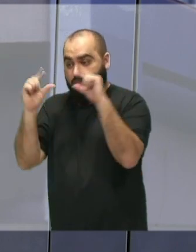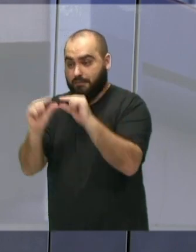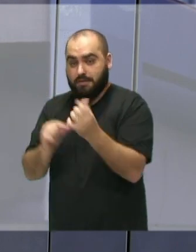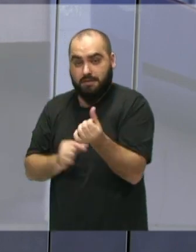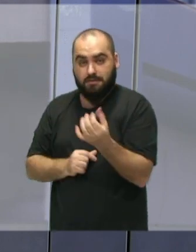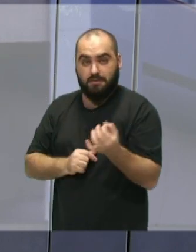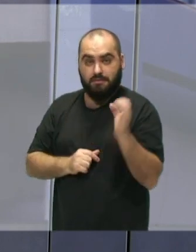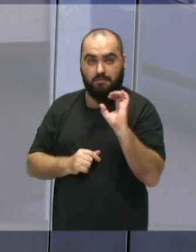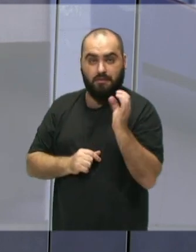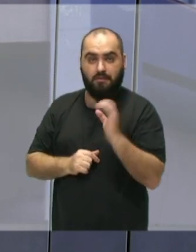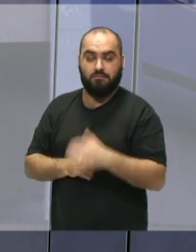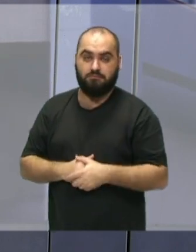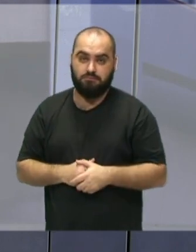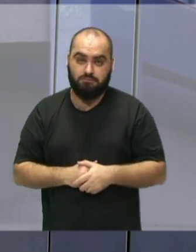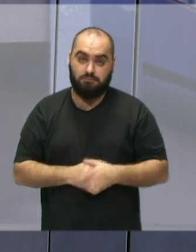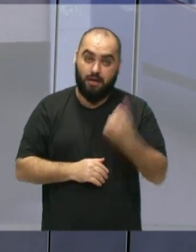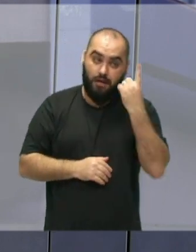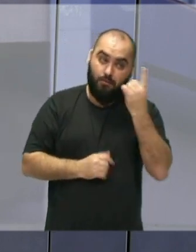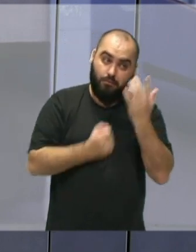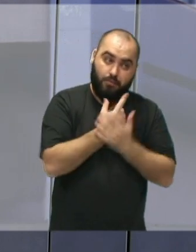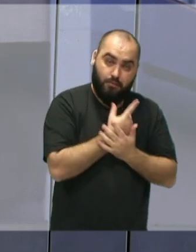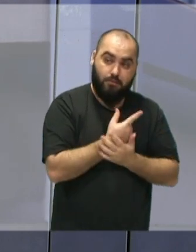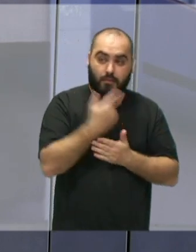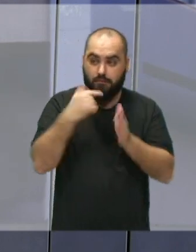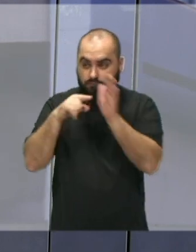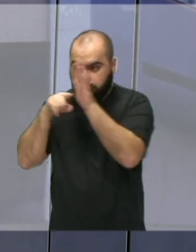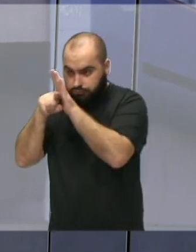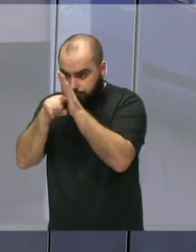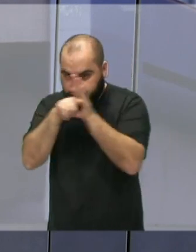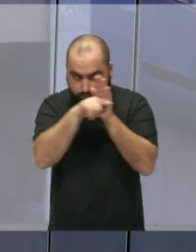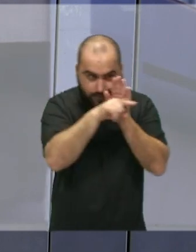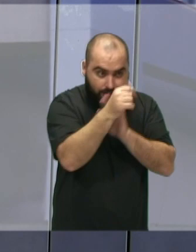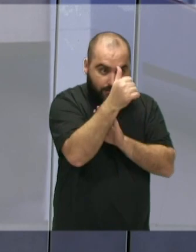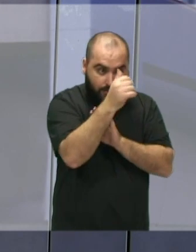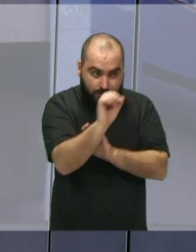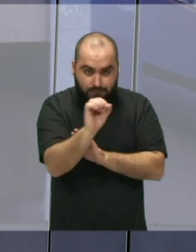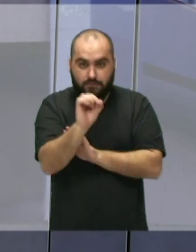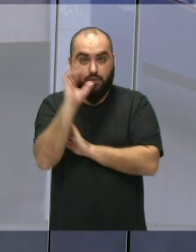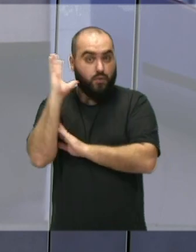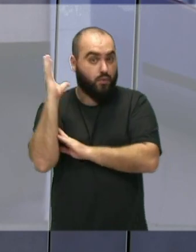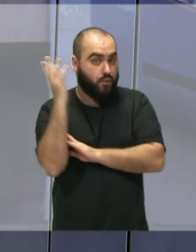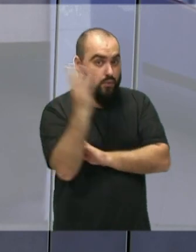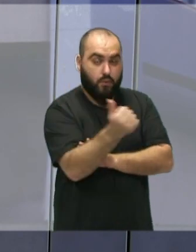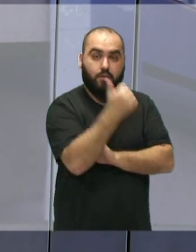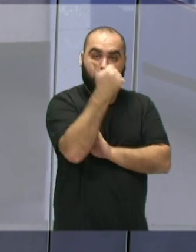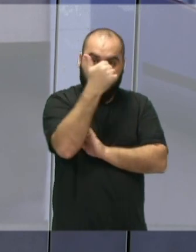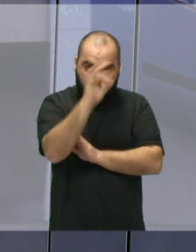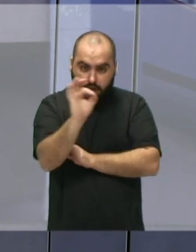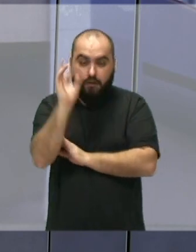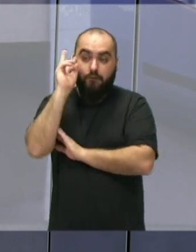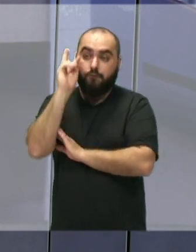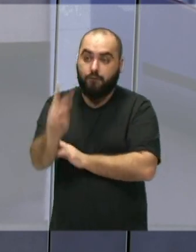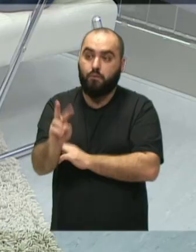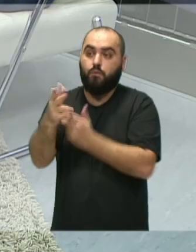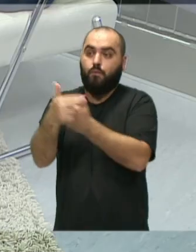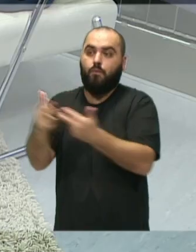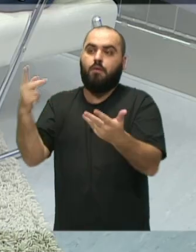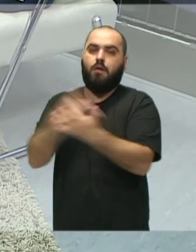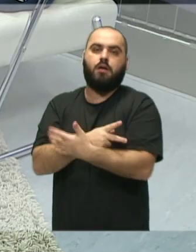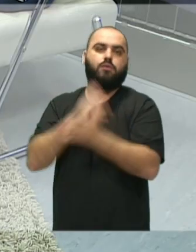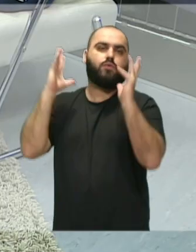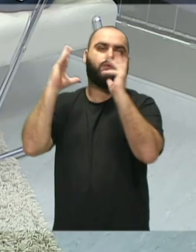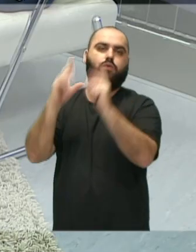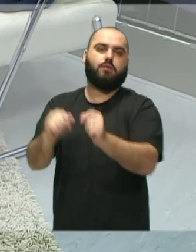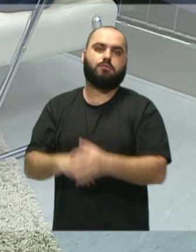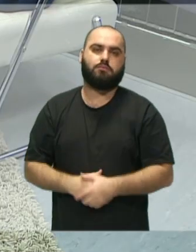centavos. Só que essa é uma compra, nós investigamos 10 compras. E todas as 10 nós encontramos irregularidades. Nós